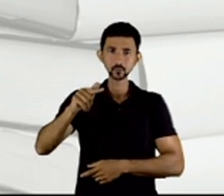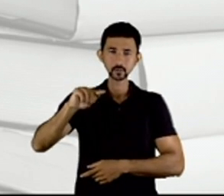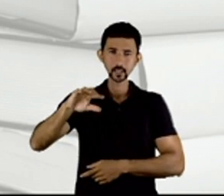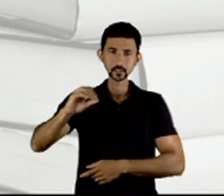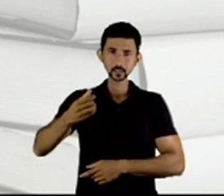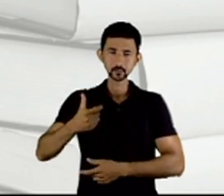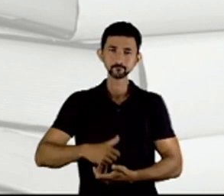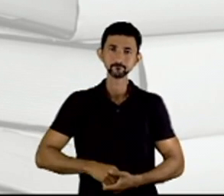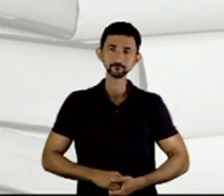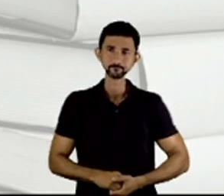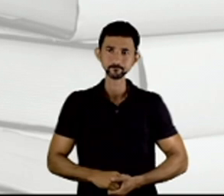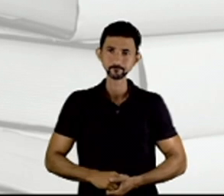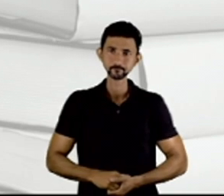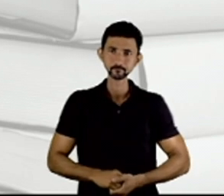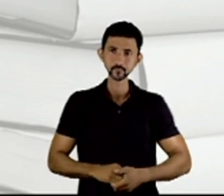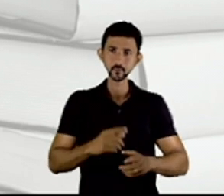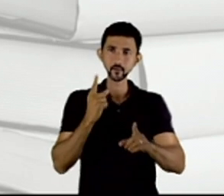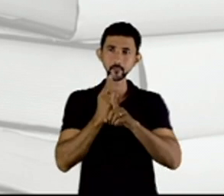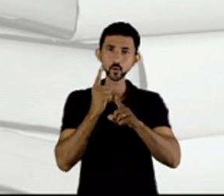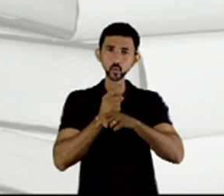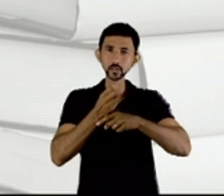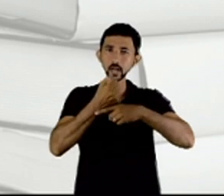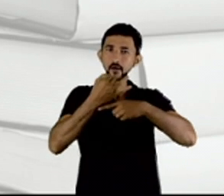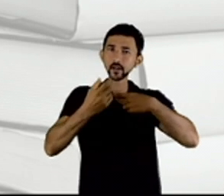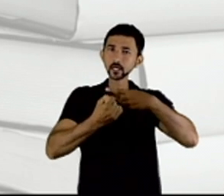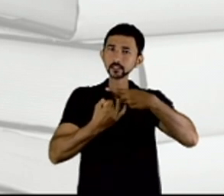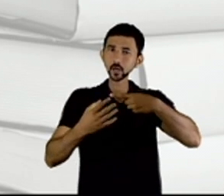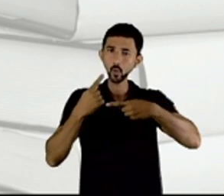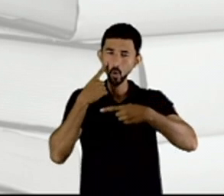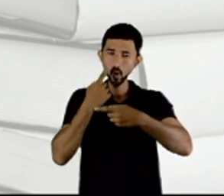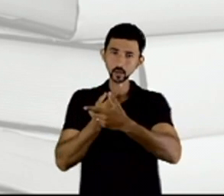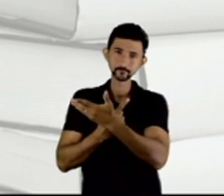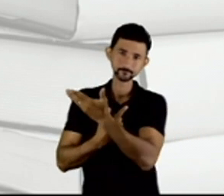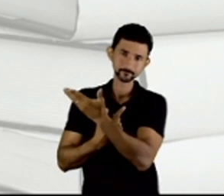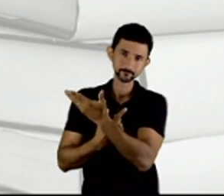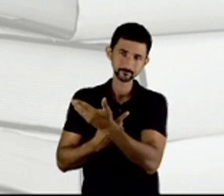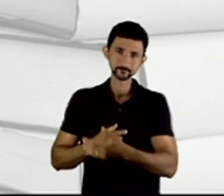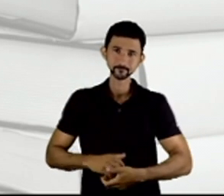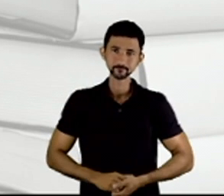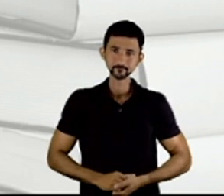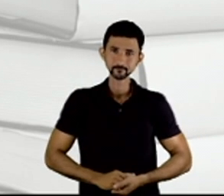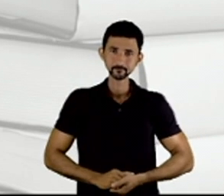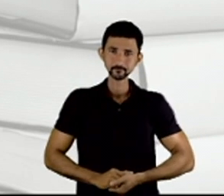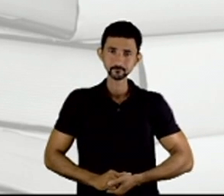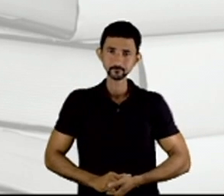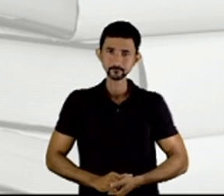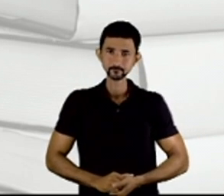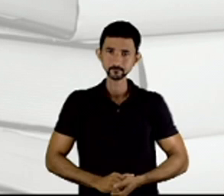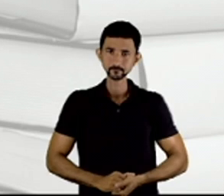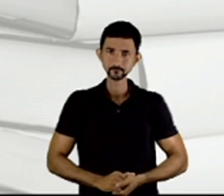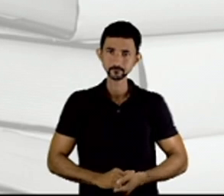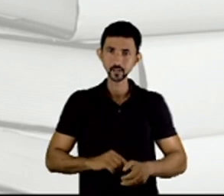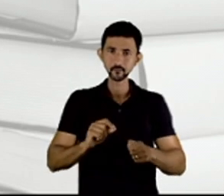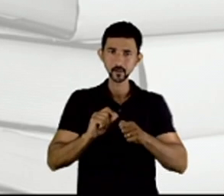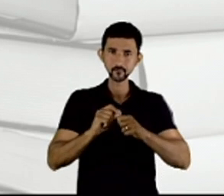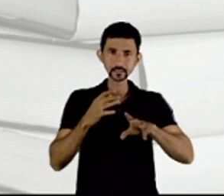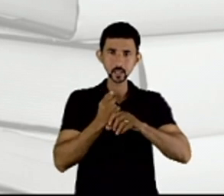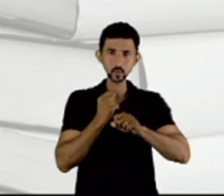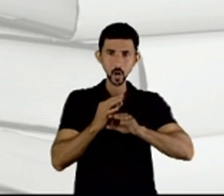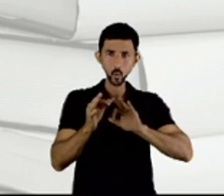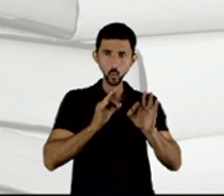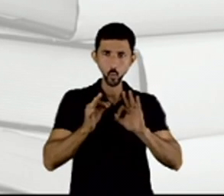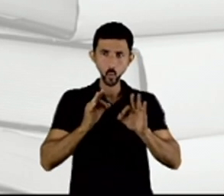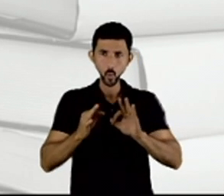5,6707070, vamos encontrar a sua fração geratriz. Então vamos lá. Para fazermos o que se